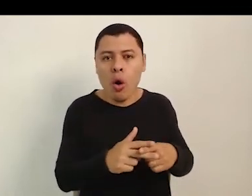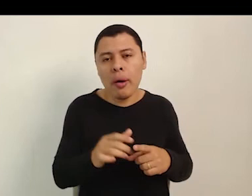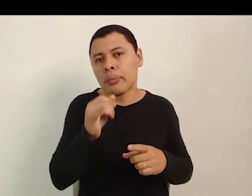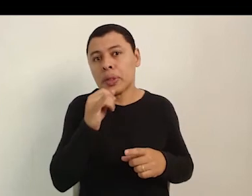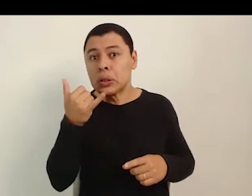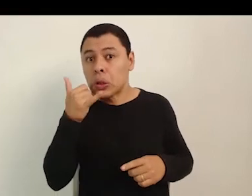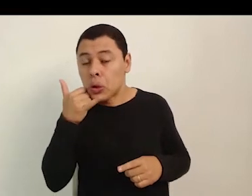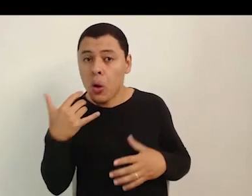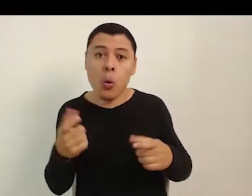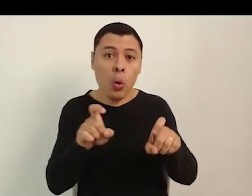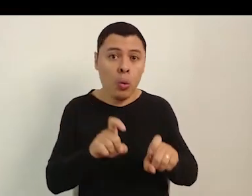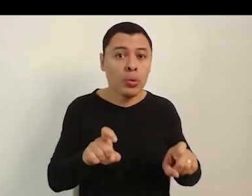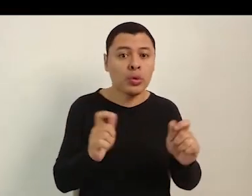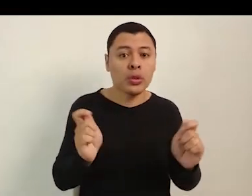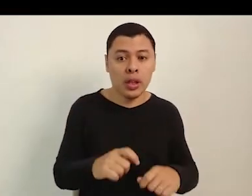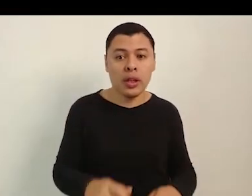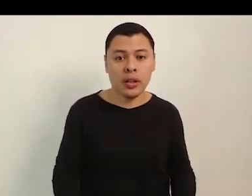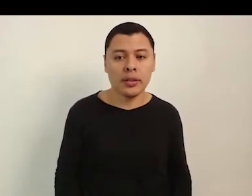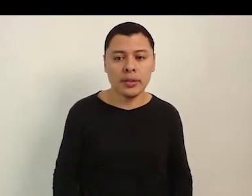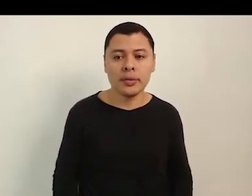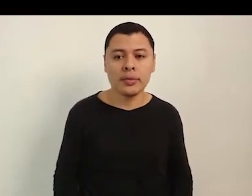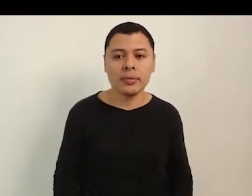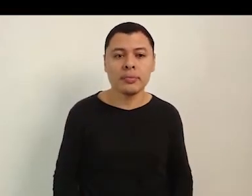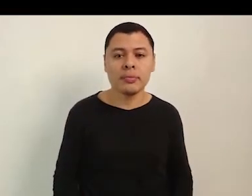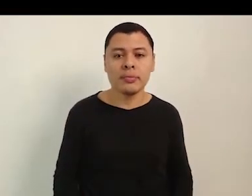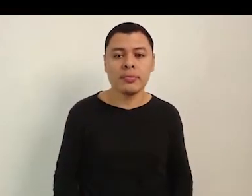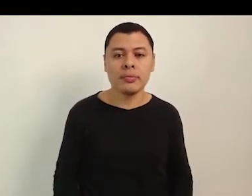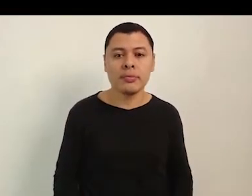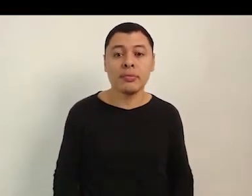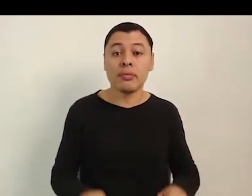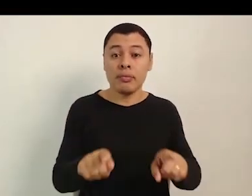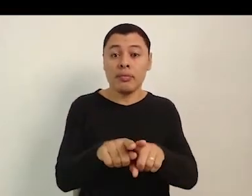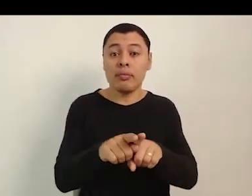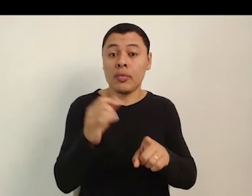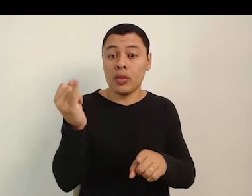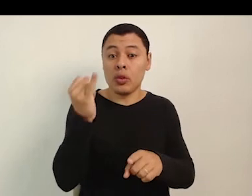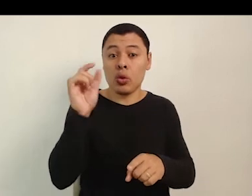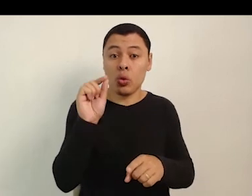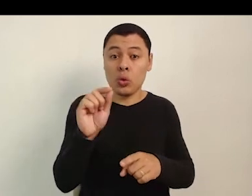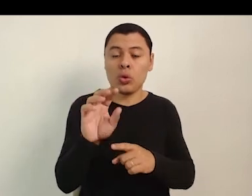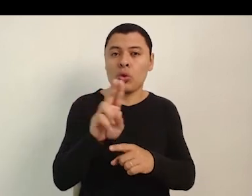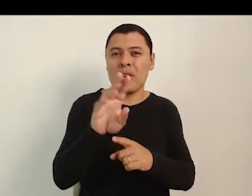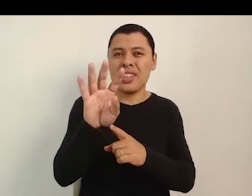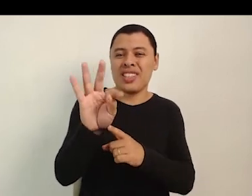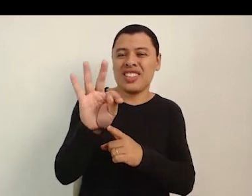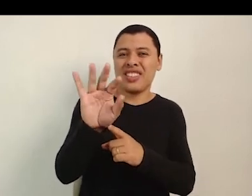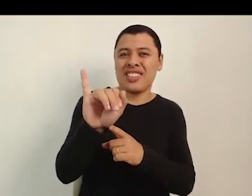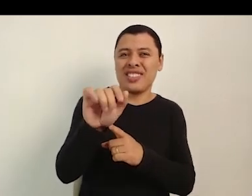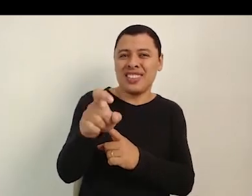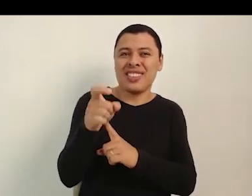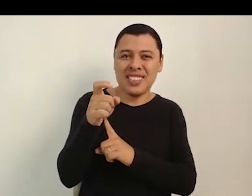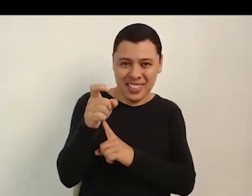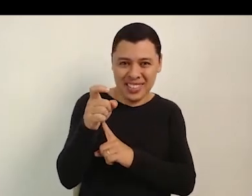ou até mesmo o computador. E um detalhe importante de ser ressaltado. Esse TICS, né, que é o que a gente vai ver agora, que é